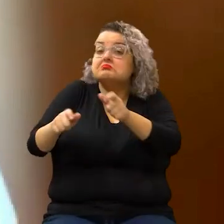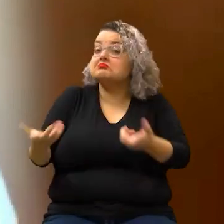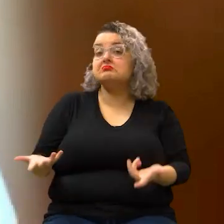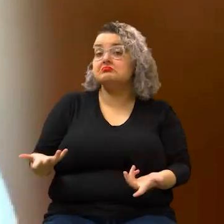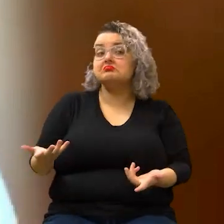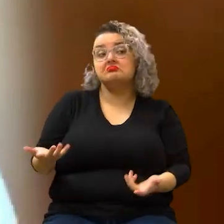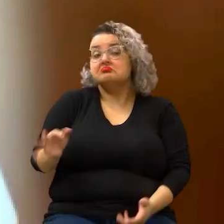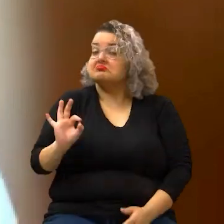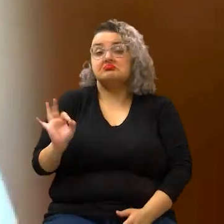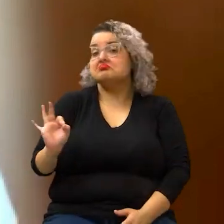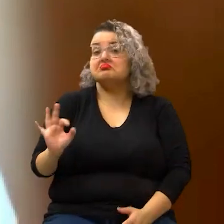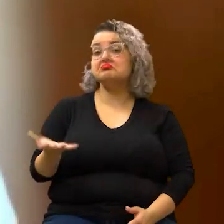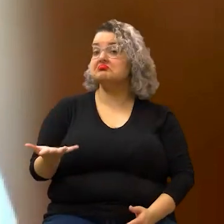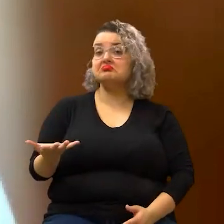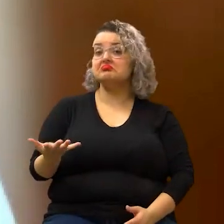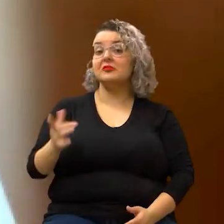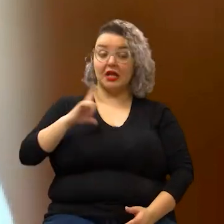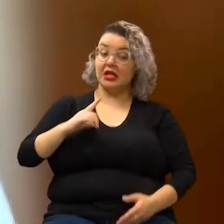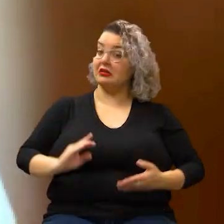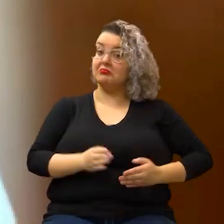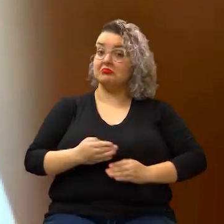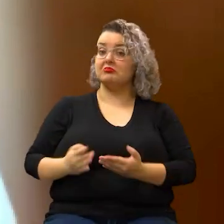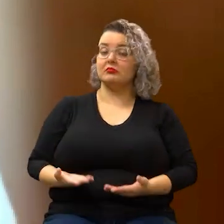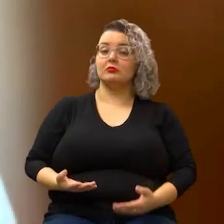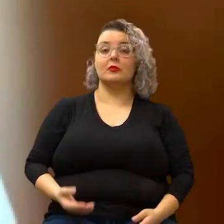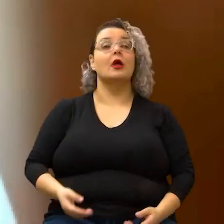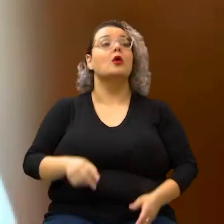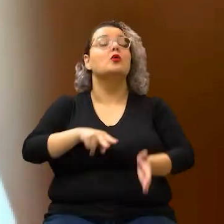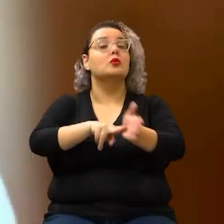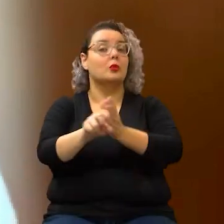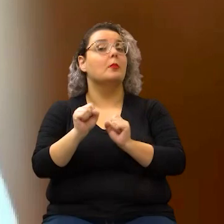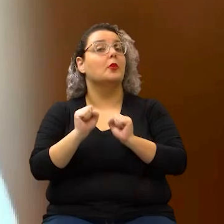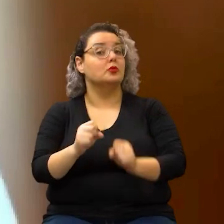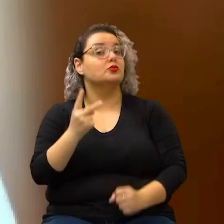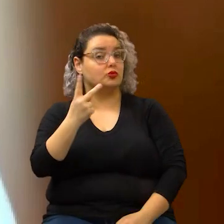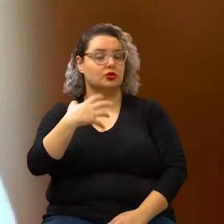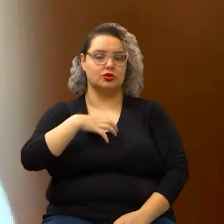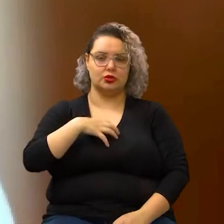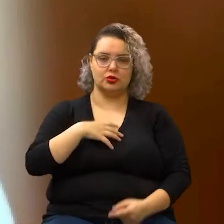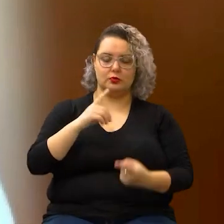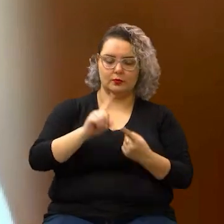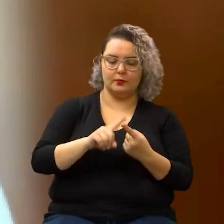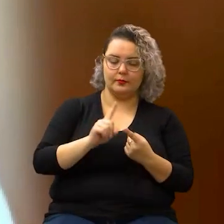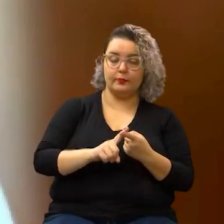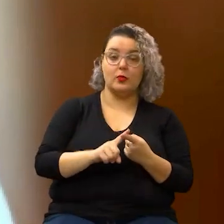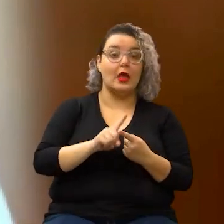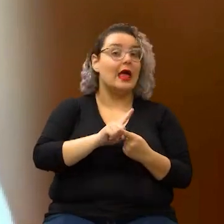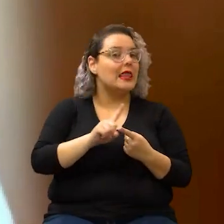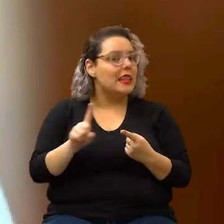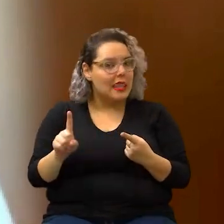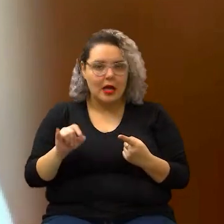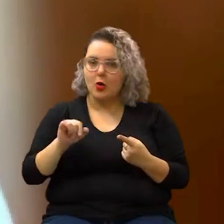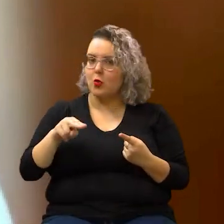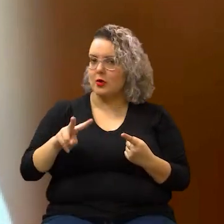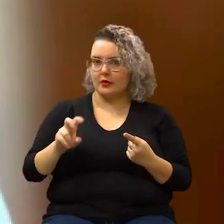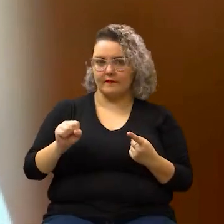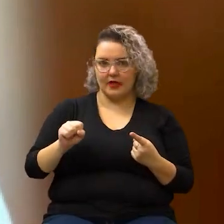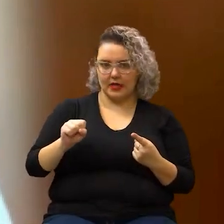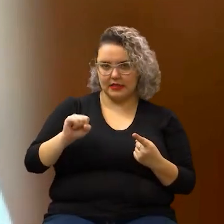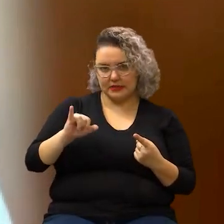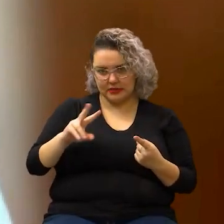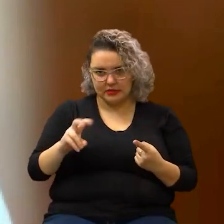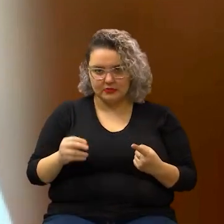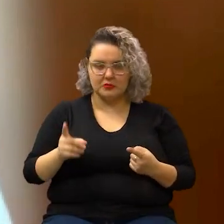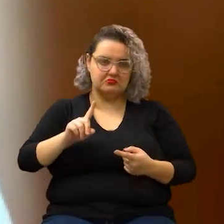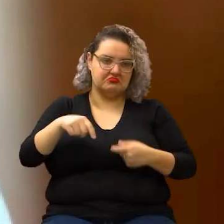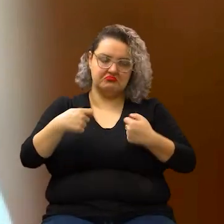assintomáticos. O diagnóstico pode ser feito por dois métodos. O método que a gente chama de não invasivo, que são